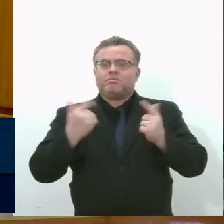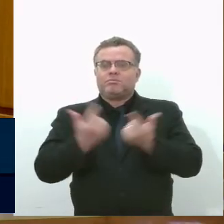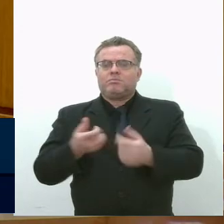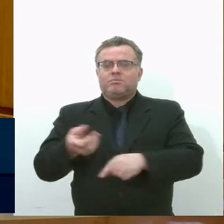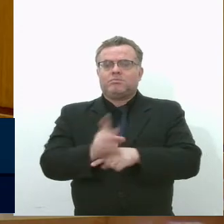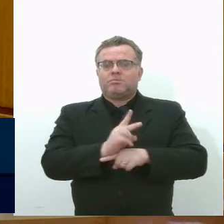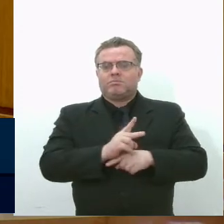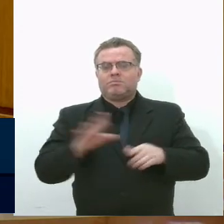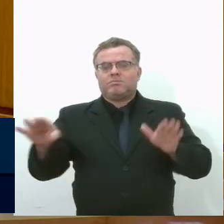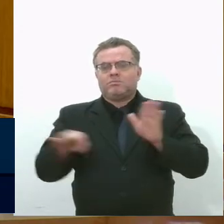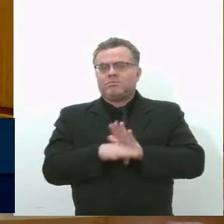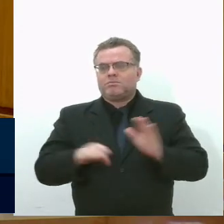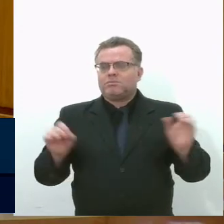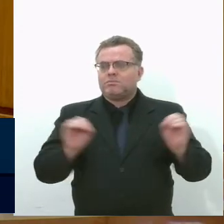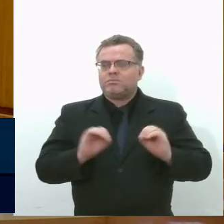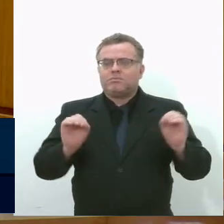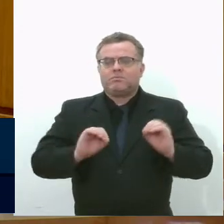nada.